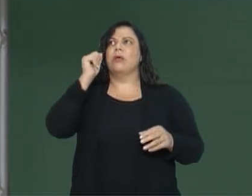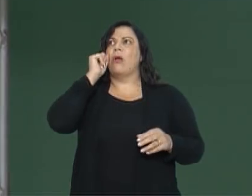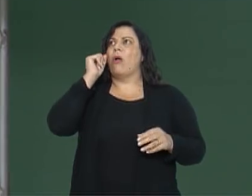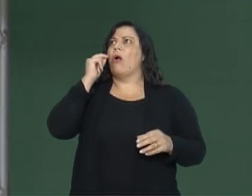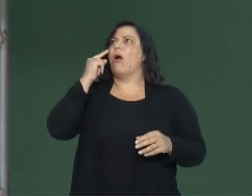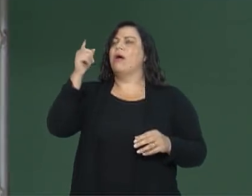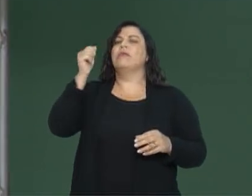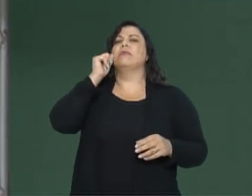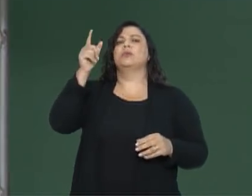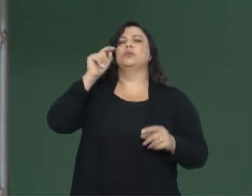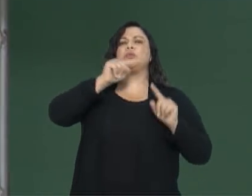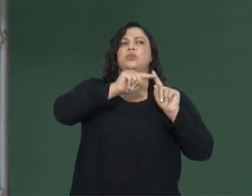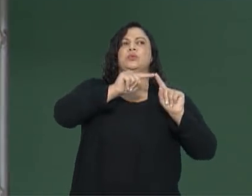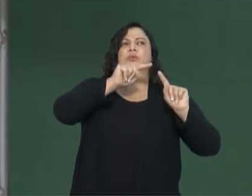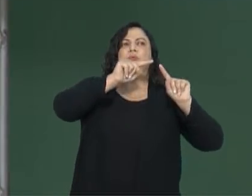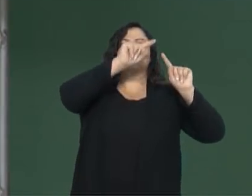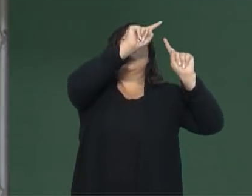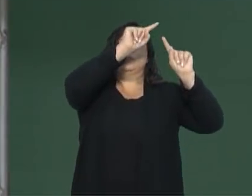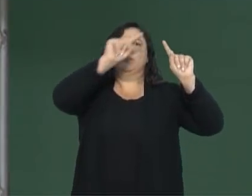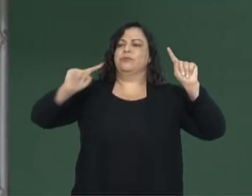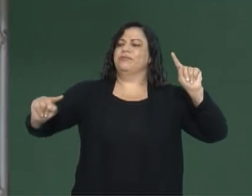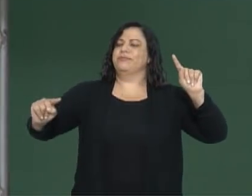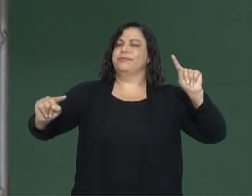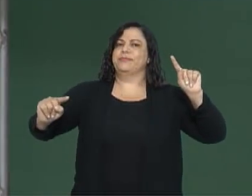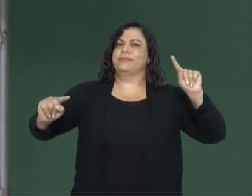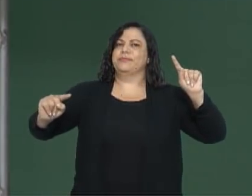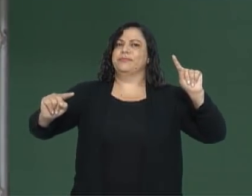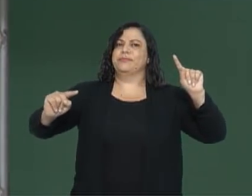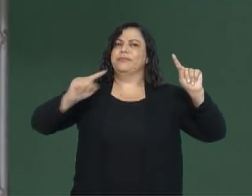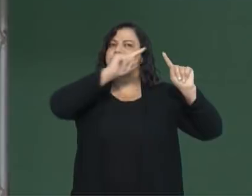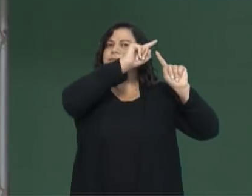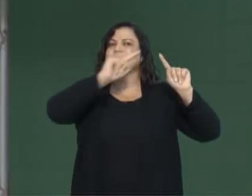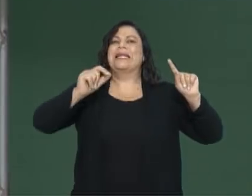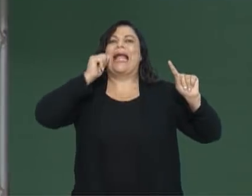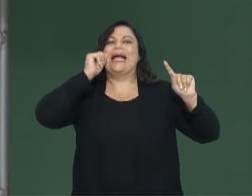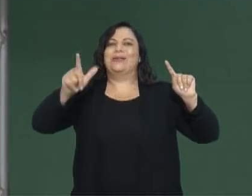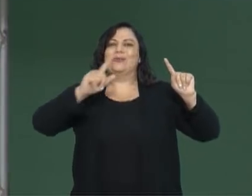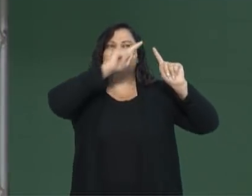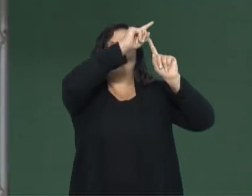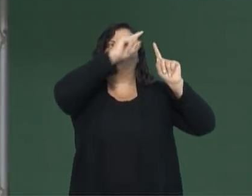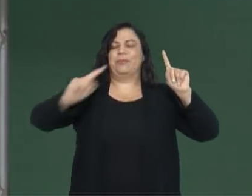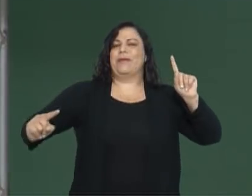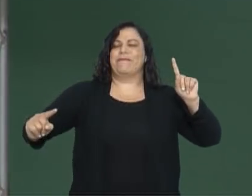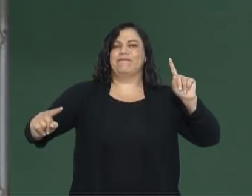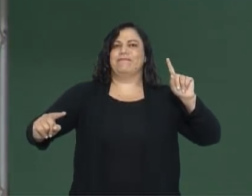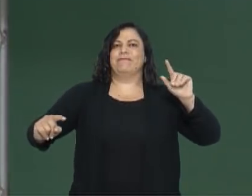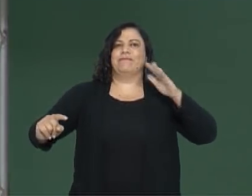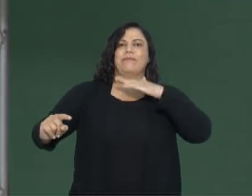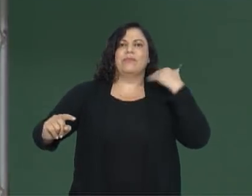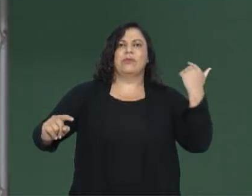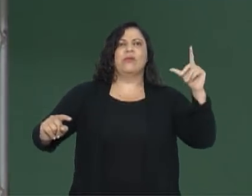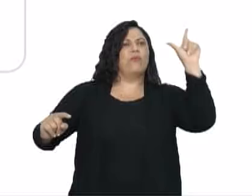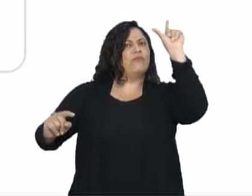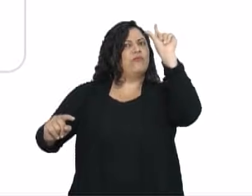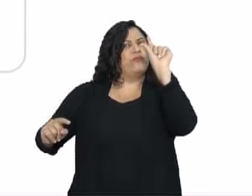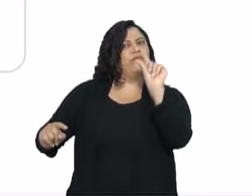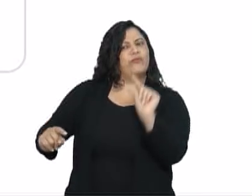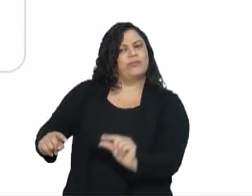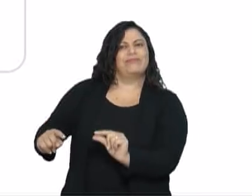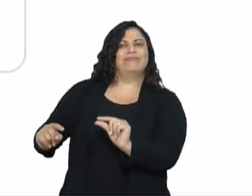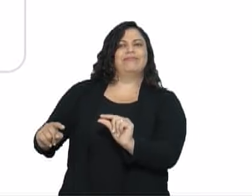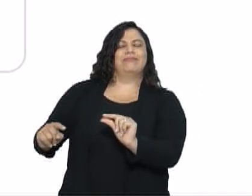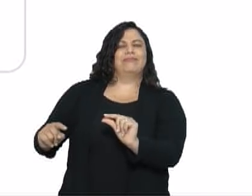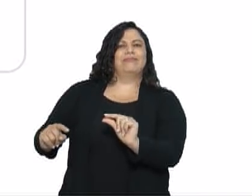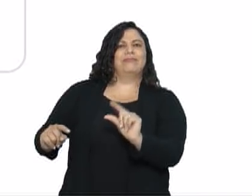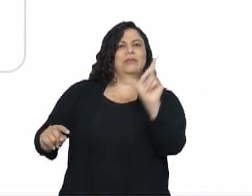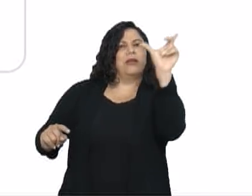azul. Olha como tem uma queda enorme na questão da mortalidade